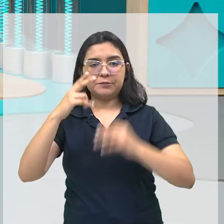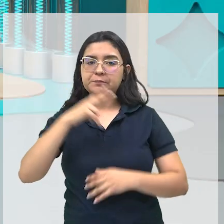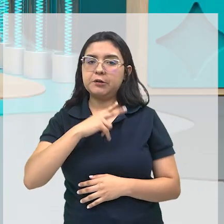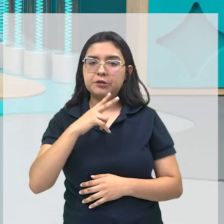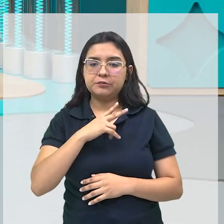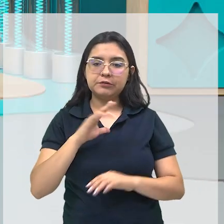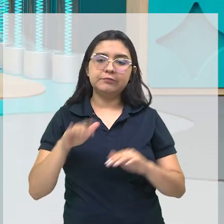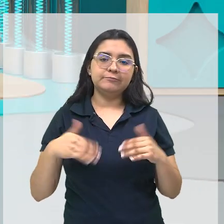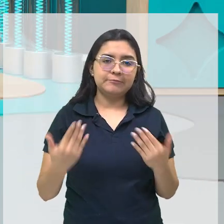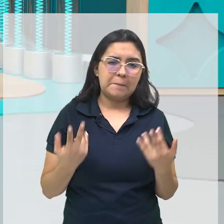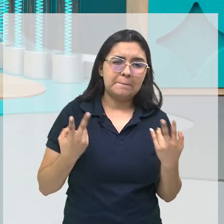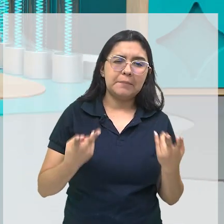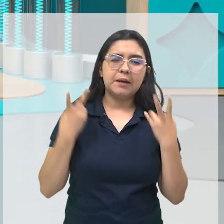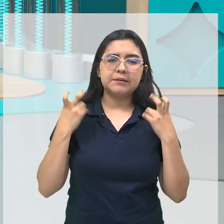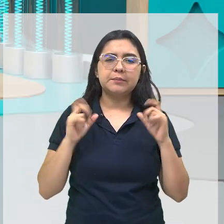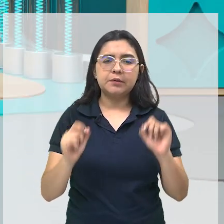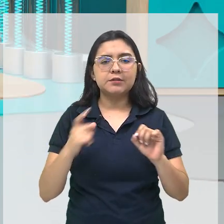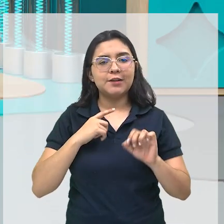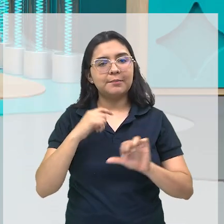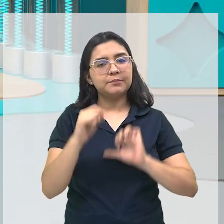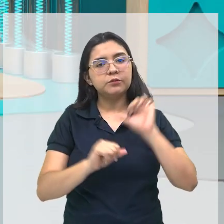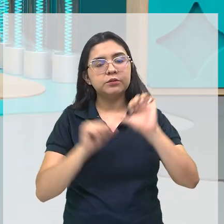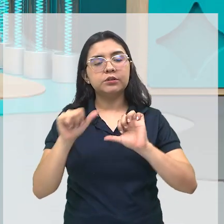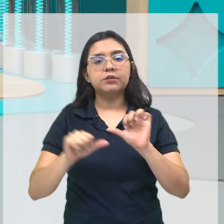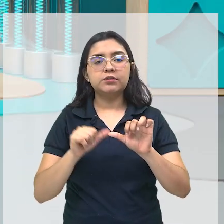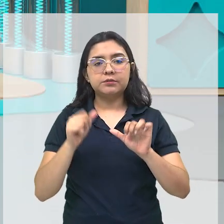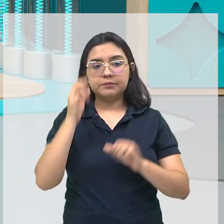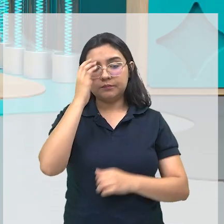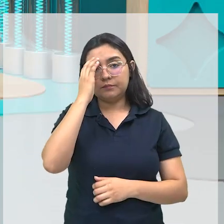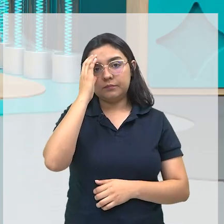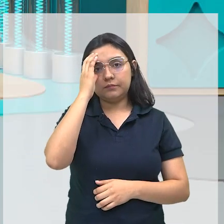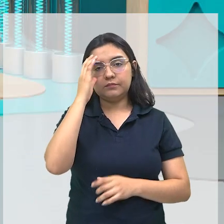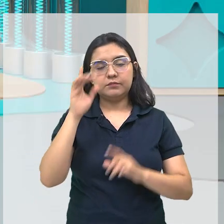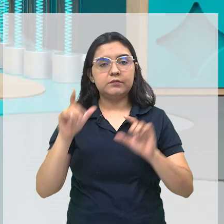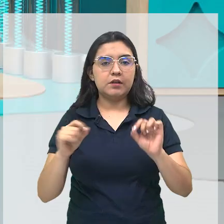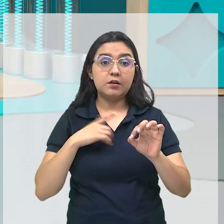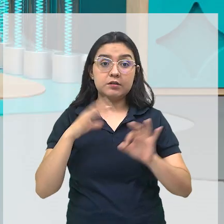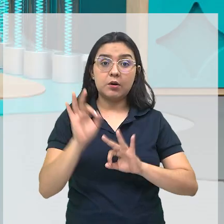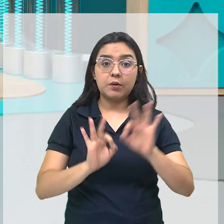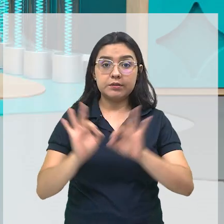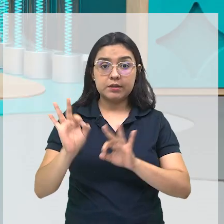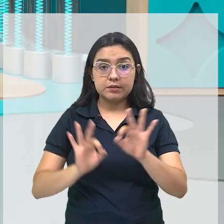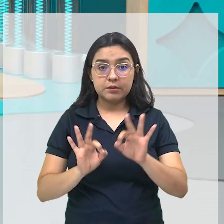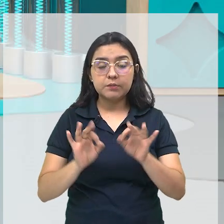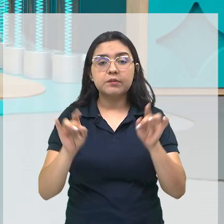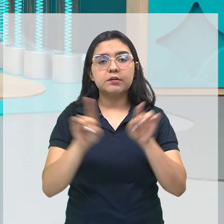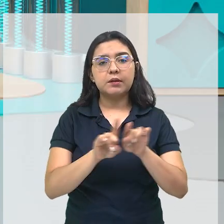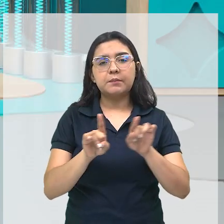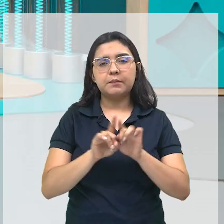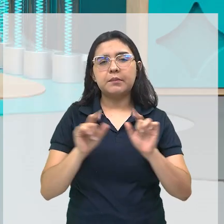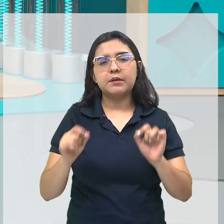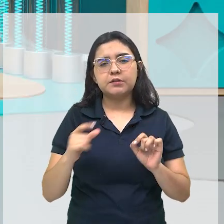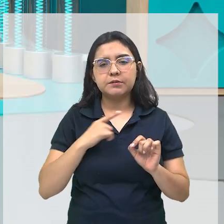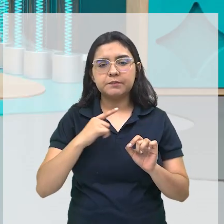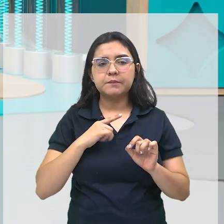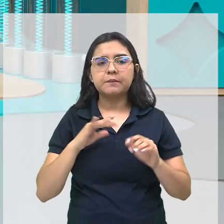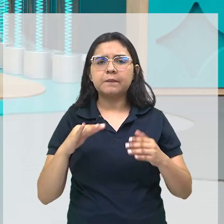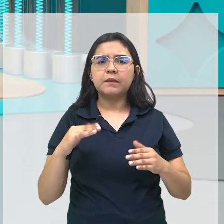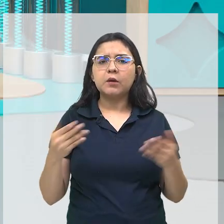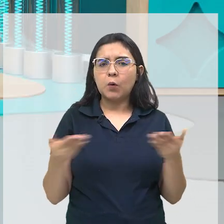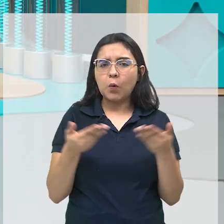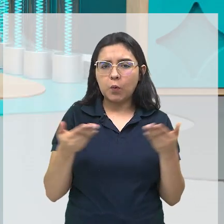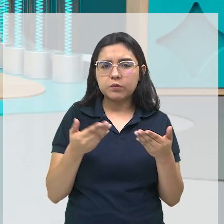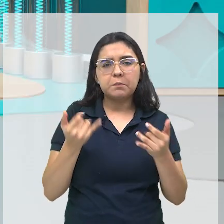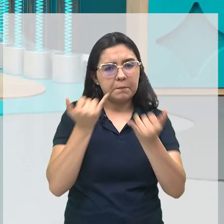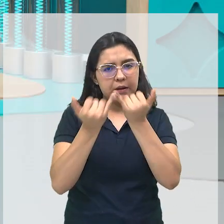privadas. Então a gente já percebe uma mudança ali, pouquinho na organização, né? Já bem mais próximo do que a gente